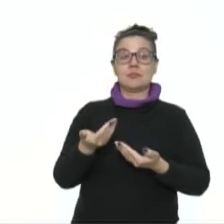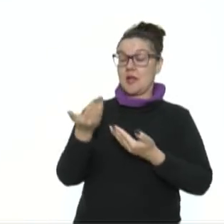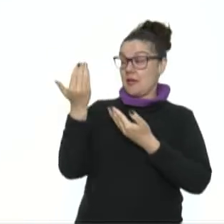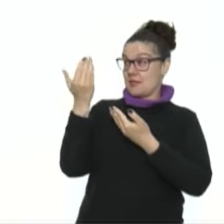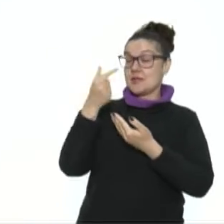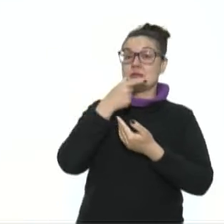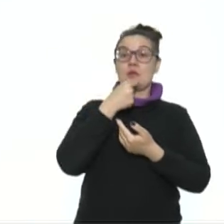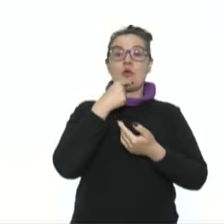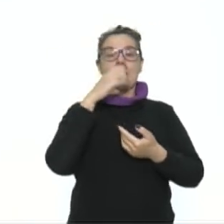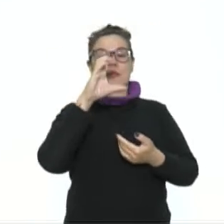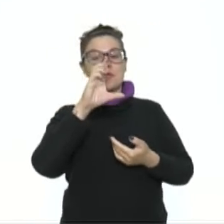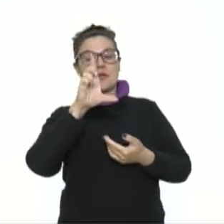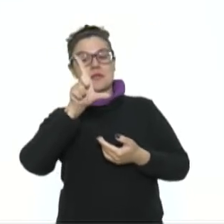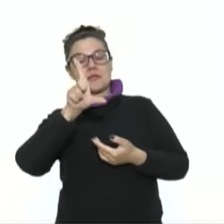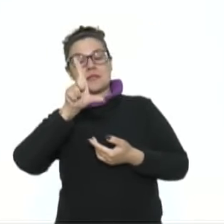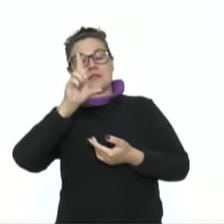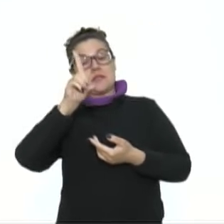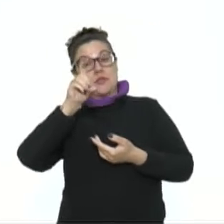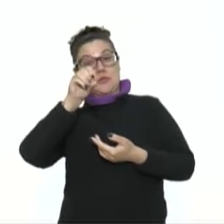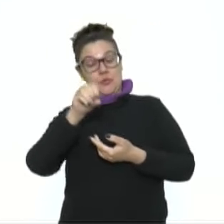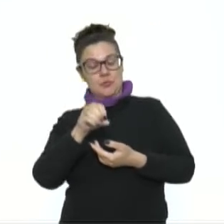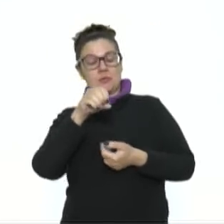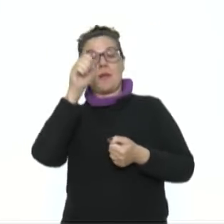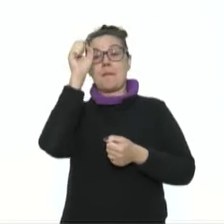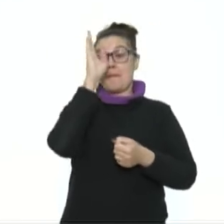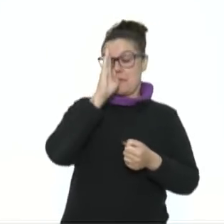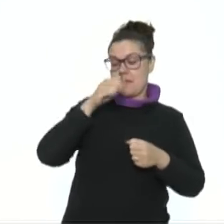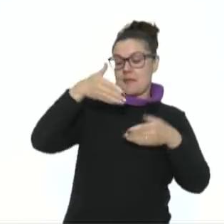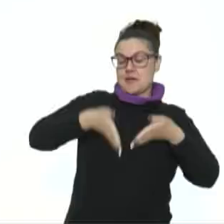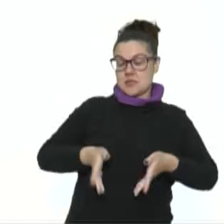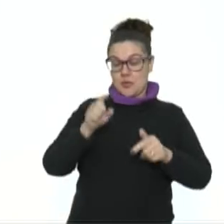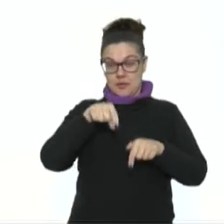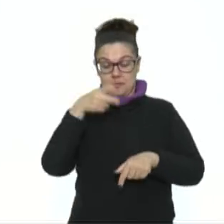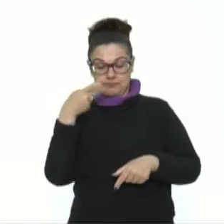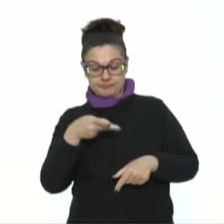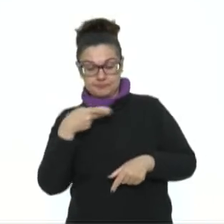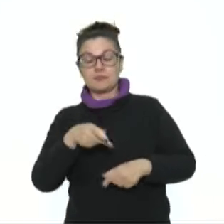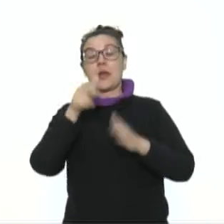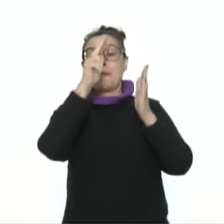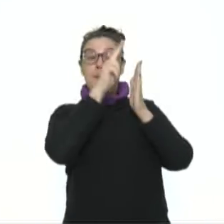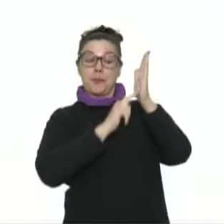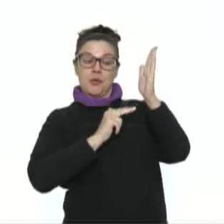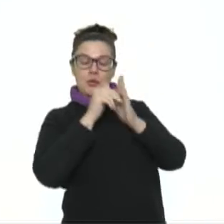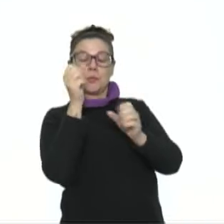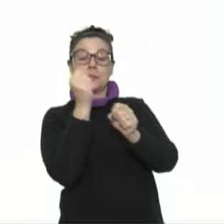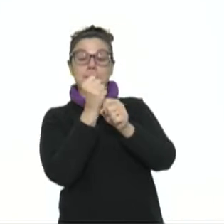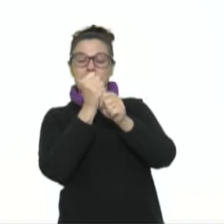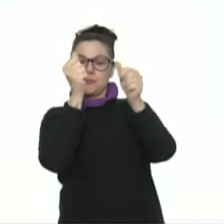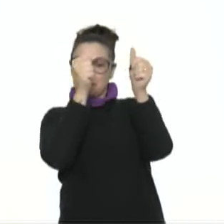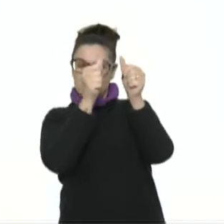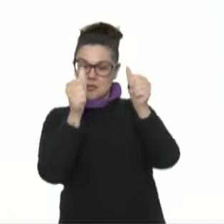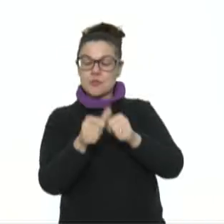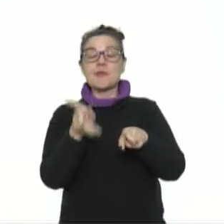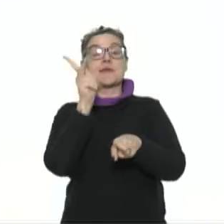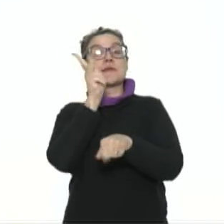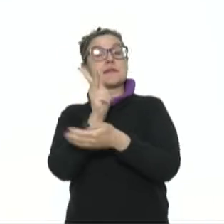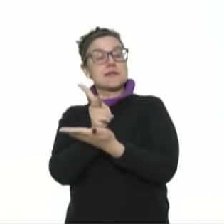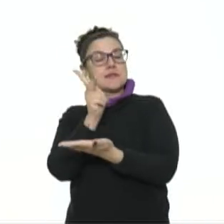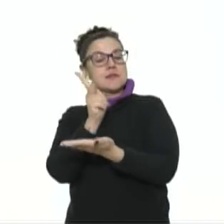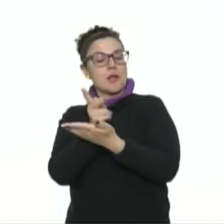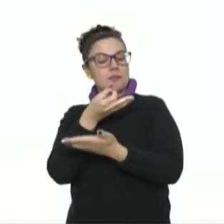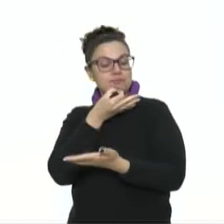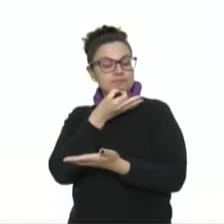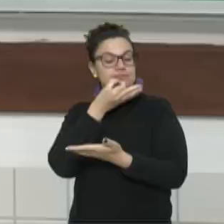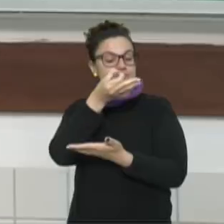Então, aqui Cildo Meireles, brasileiro, pintor, escultor, seus trabalhos trazem sempre críticas políticas,